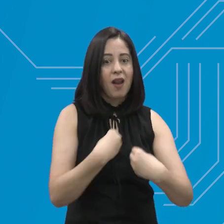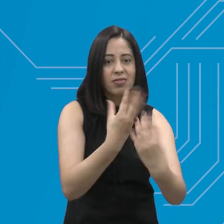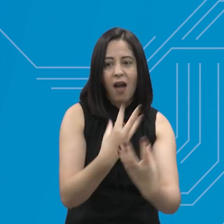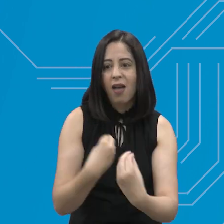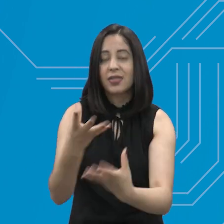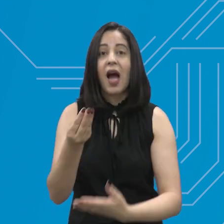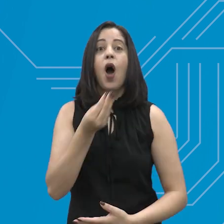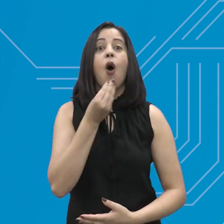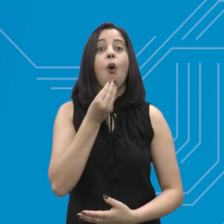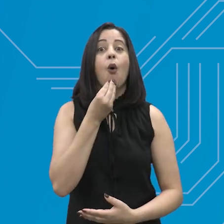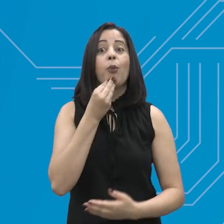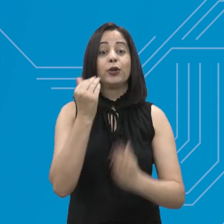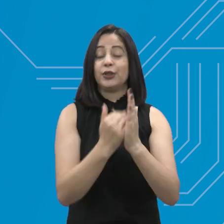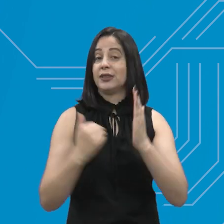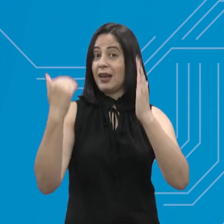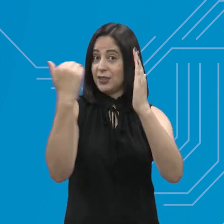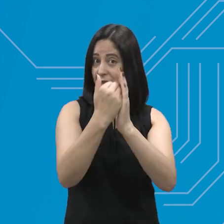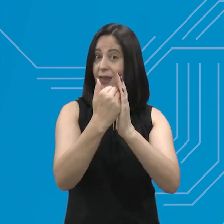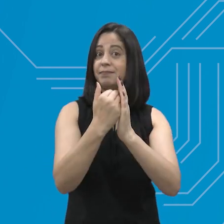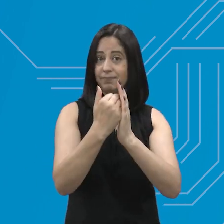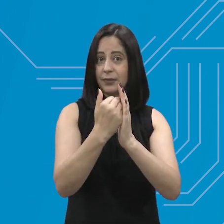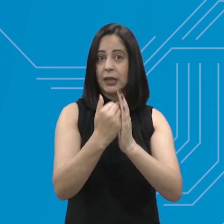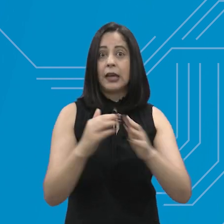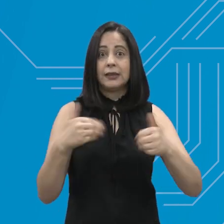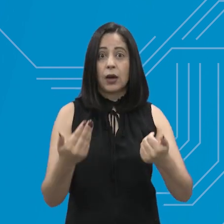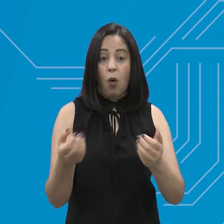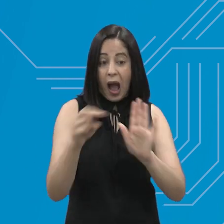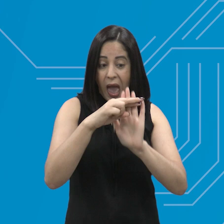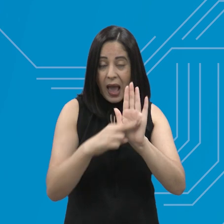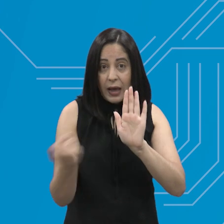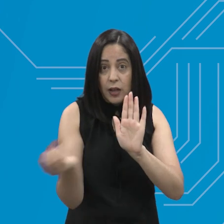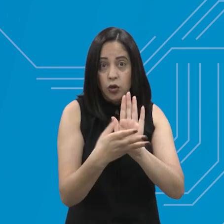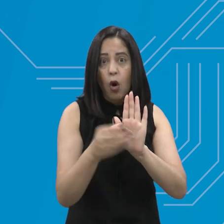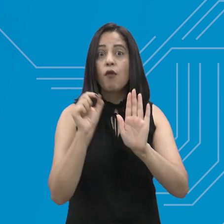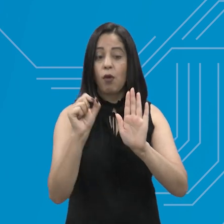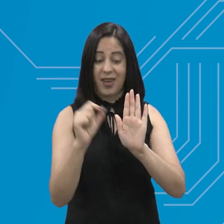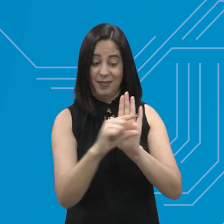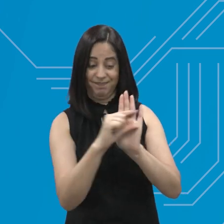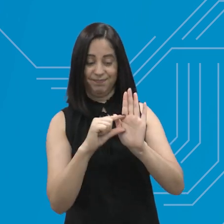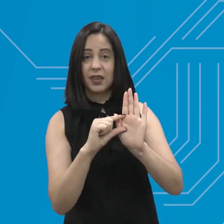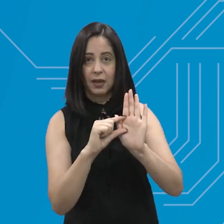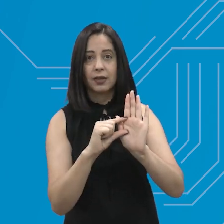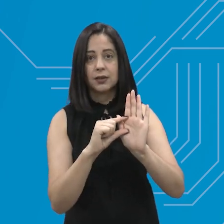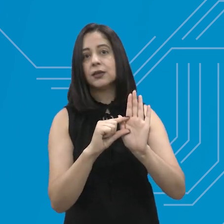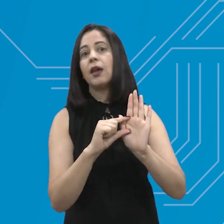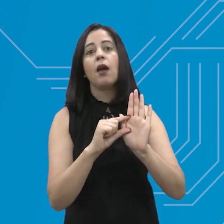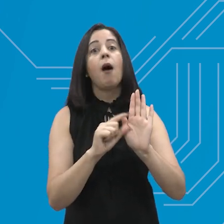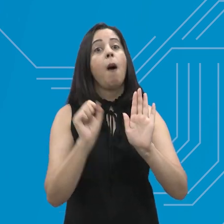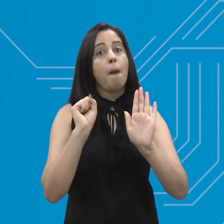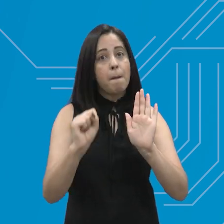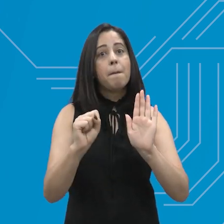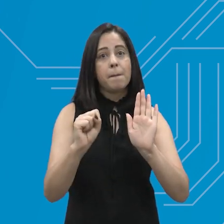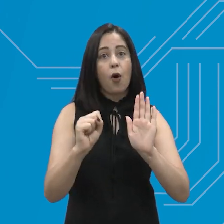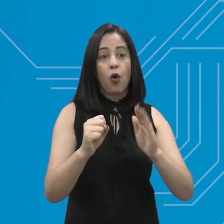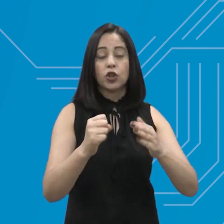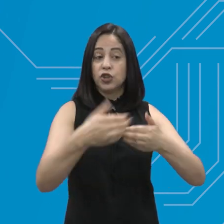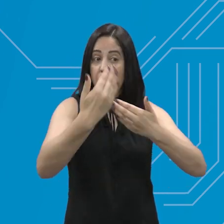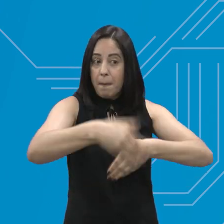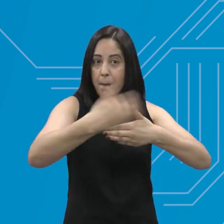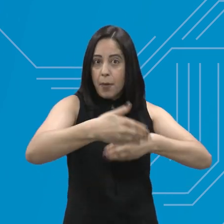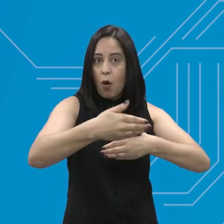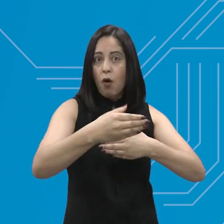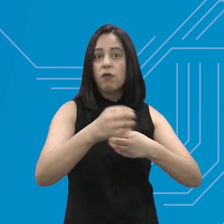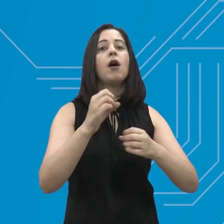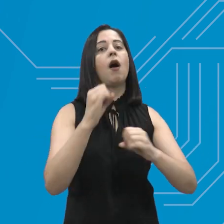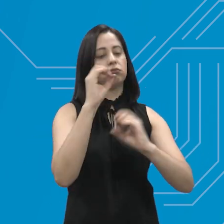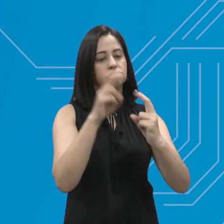ampliar as oportunidades para quem busca uma chance no serviço público. Entre as novidades está a